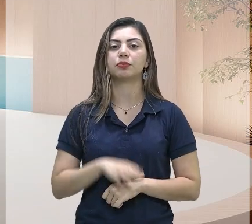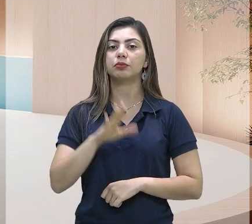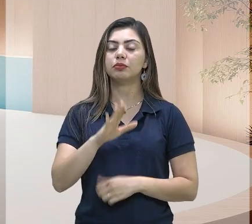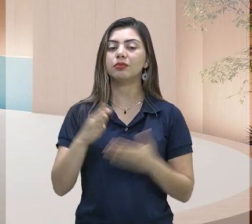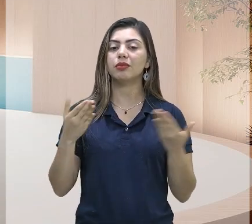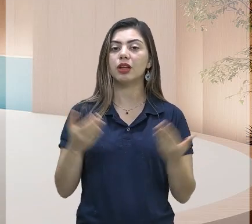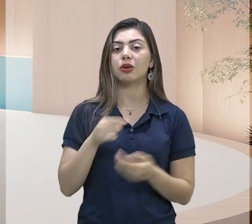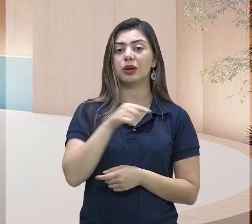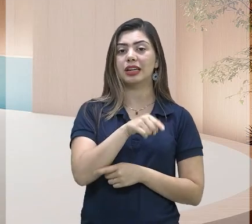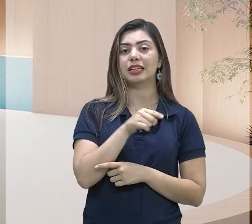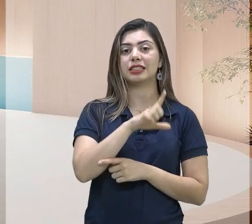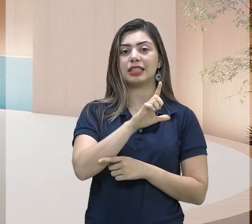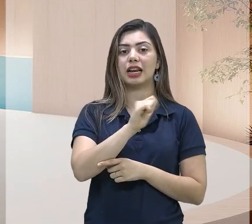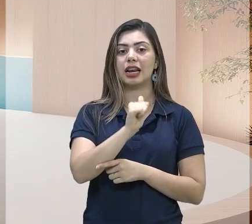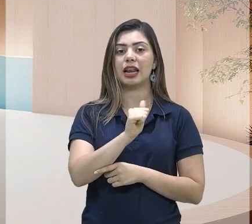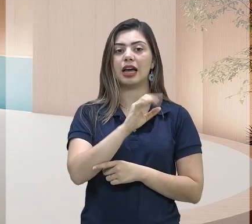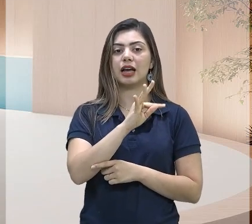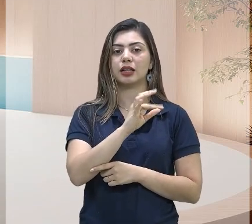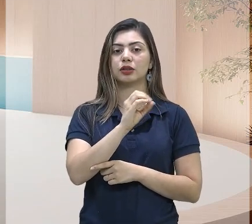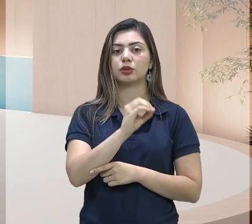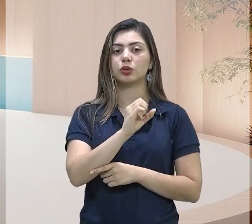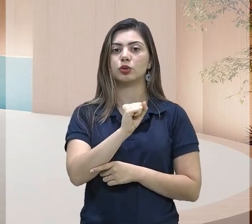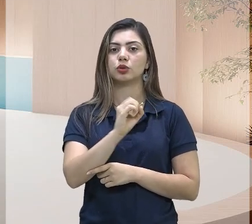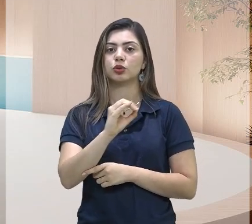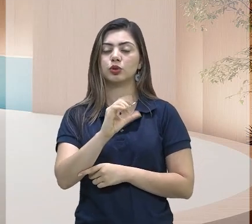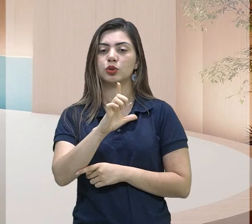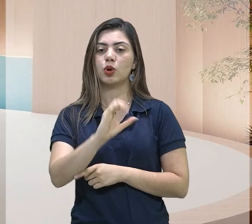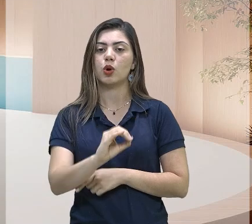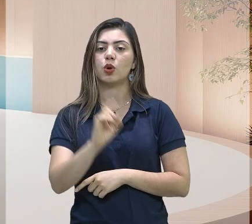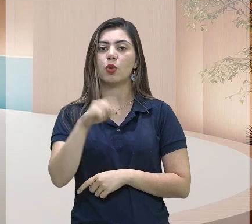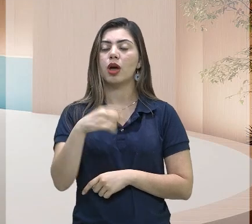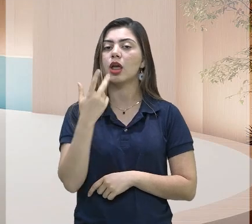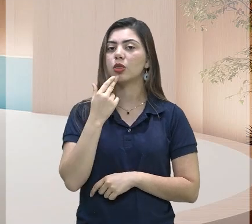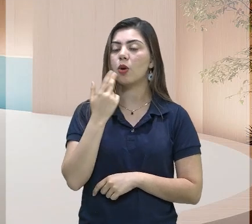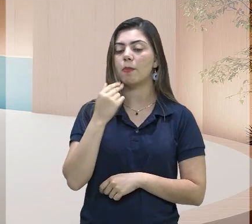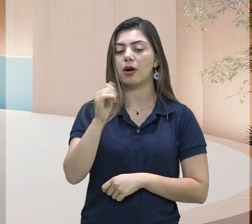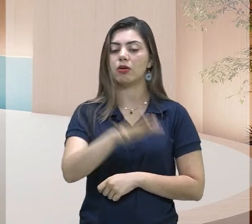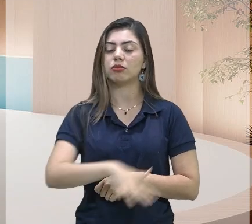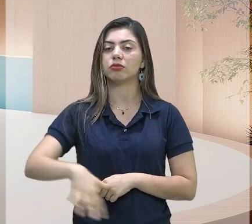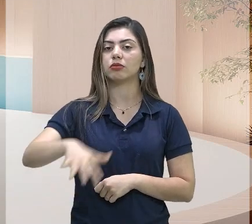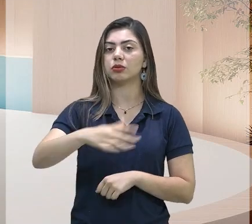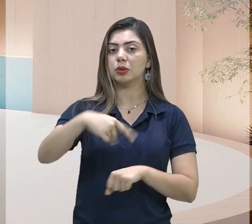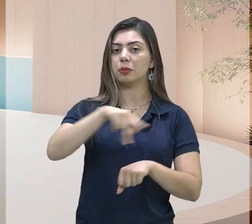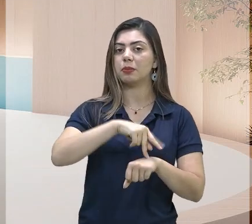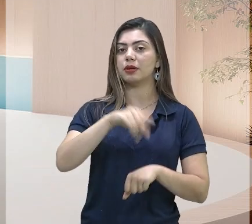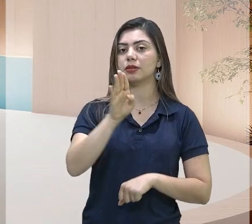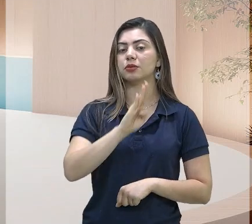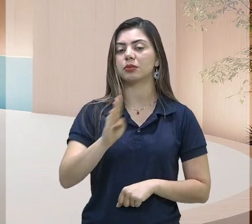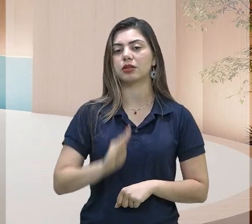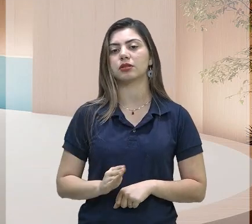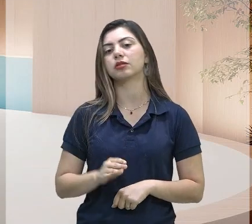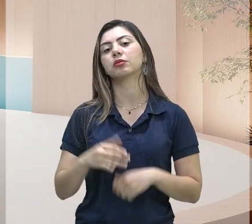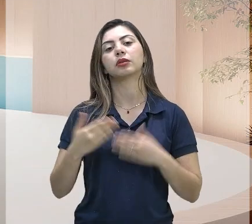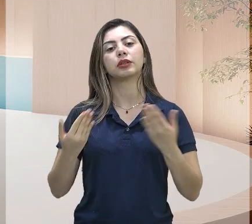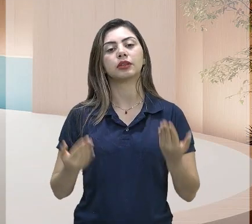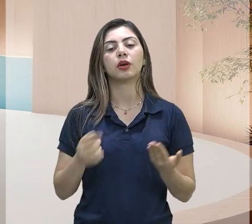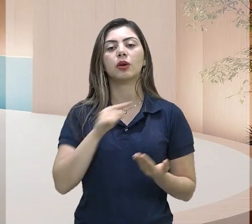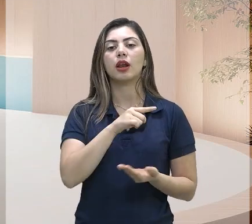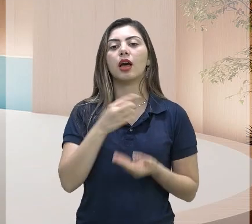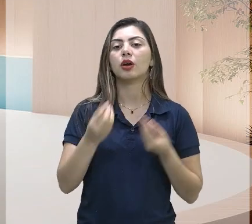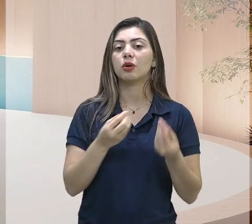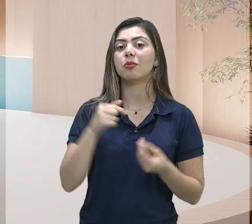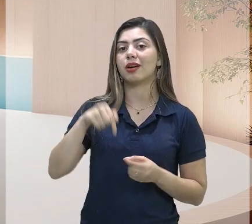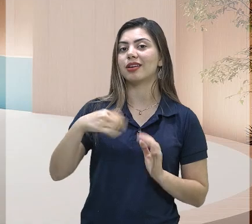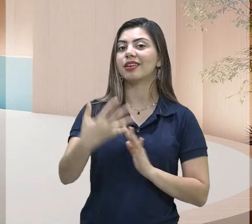latossolo é muito comum em todo o território brasileiro e é muito comum também a gente ter o latossolo aqui